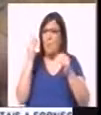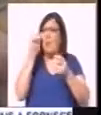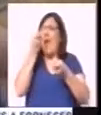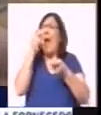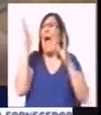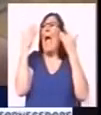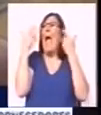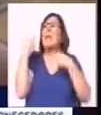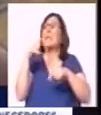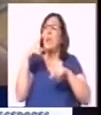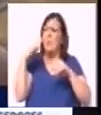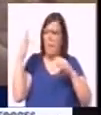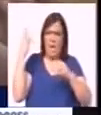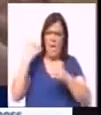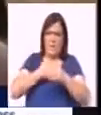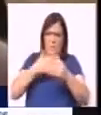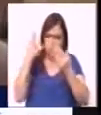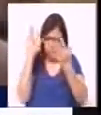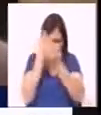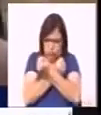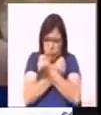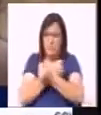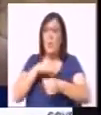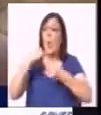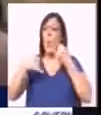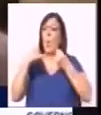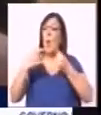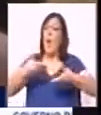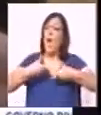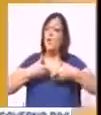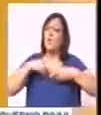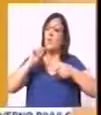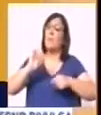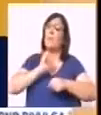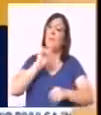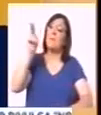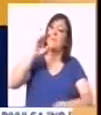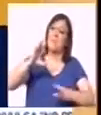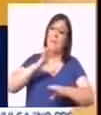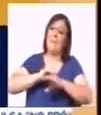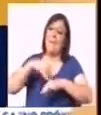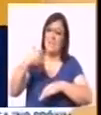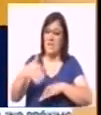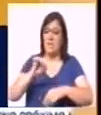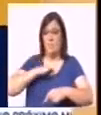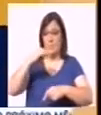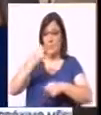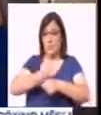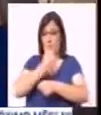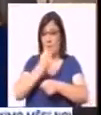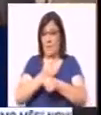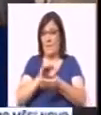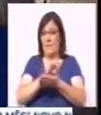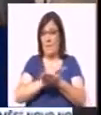facto estava de um obscurantismo incrível, e o colorido dele também me ajudou imenso para a minha pintura mais tarde. O meu trabalho